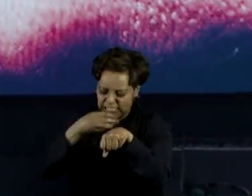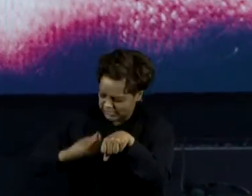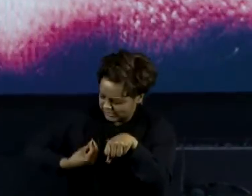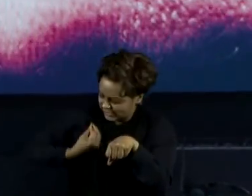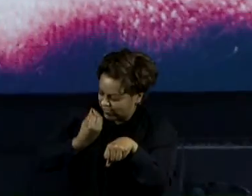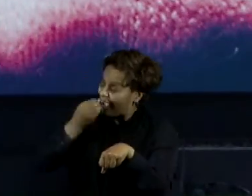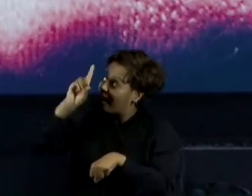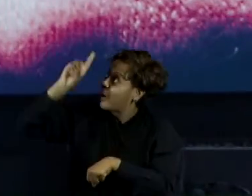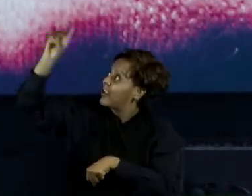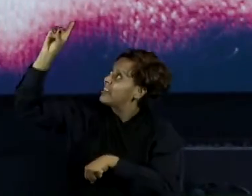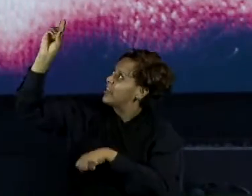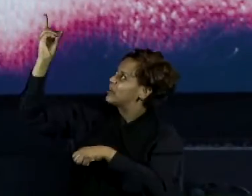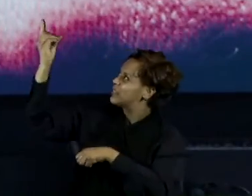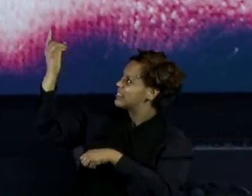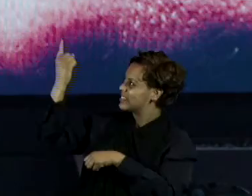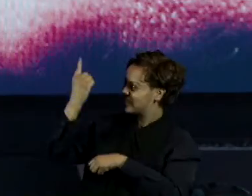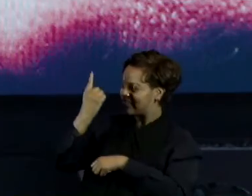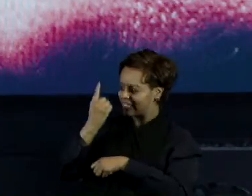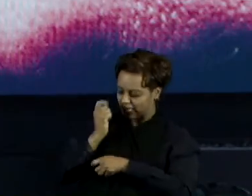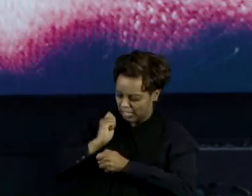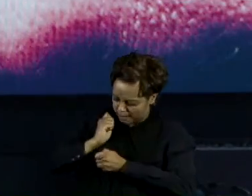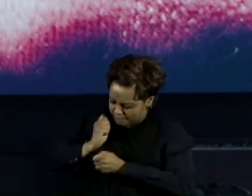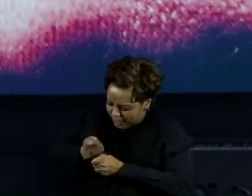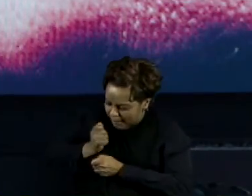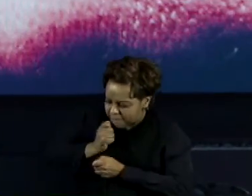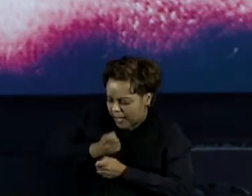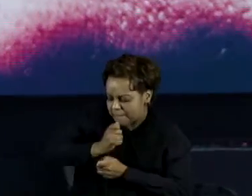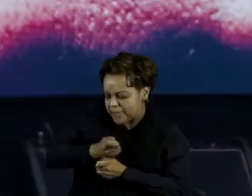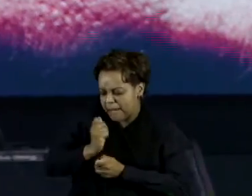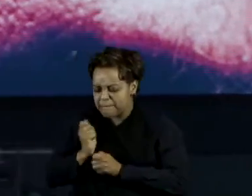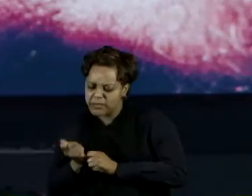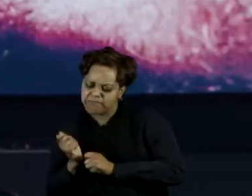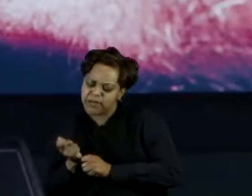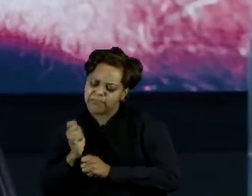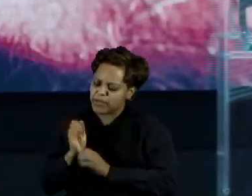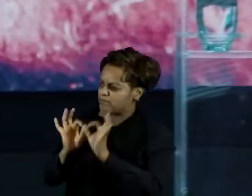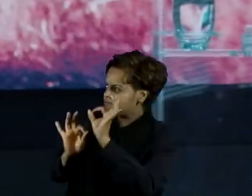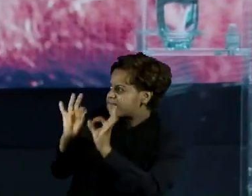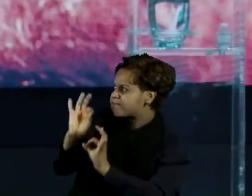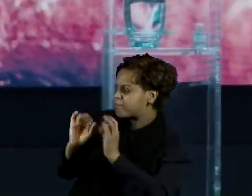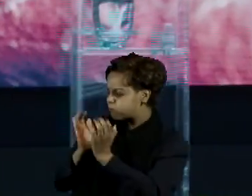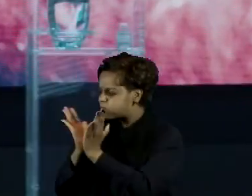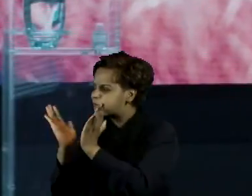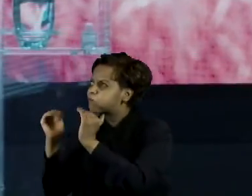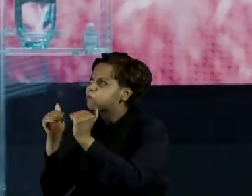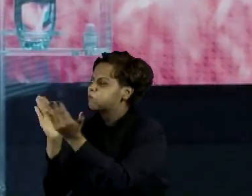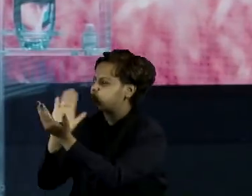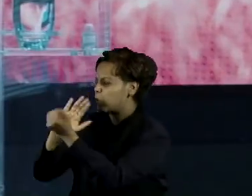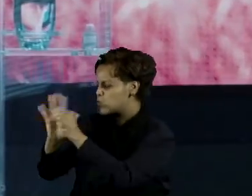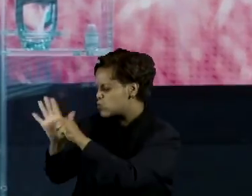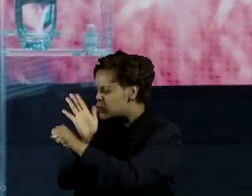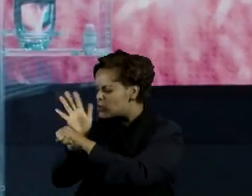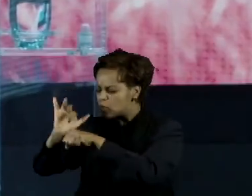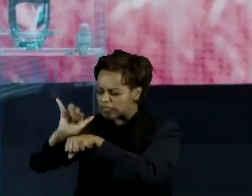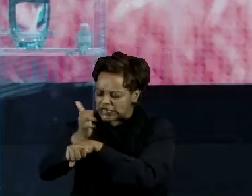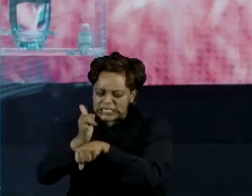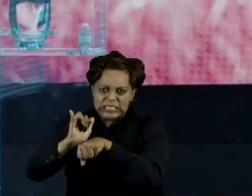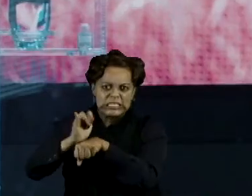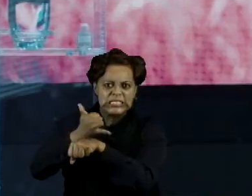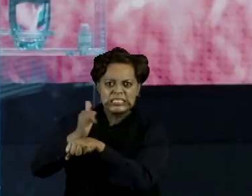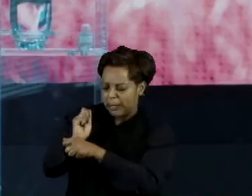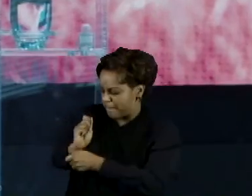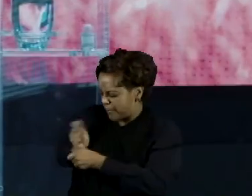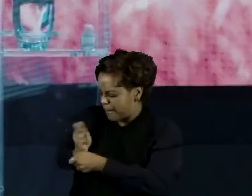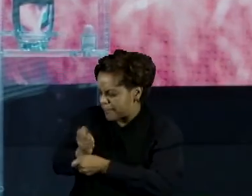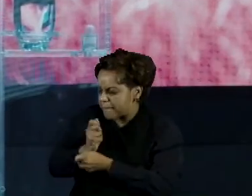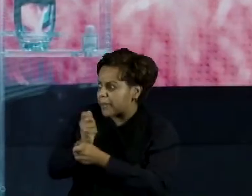Ele vai usar o seu cinzel, o seu martelo, para quebrar essa rocha, para fazer